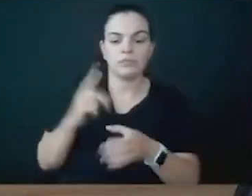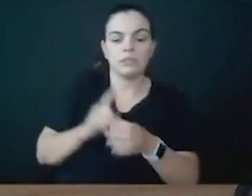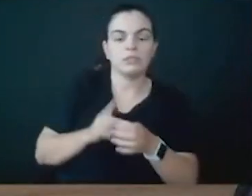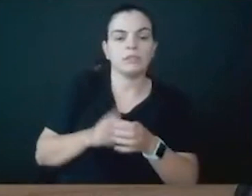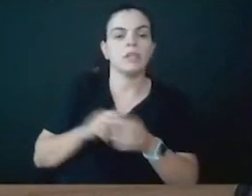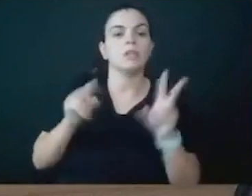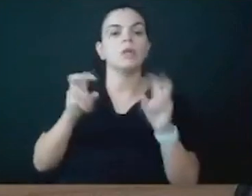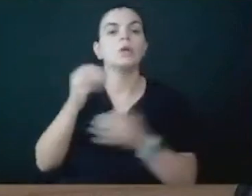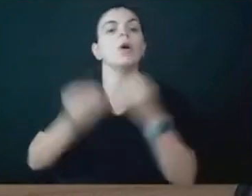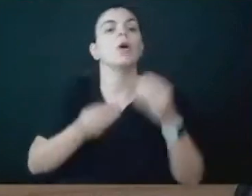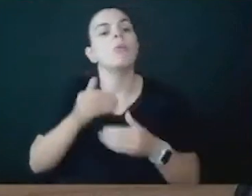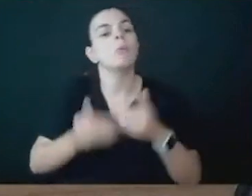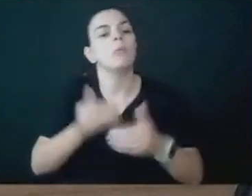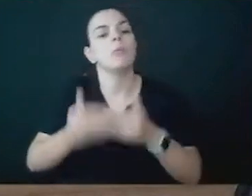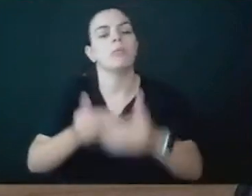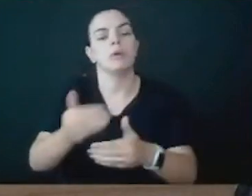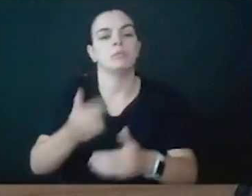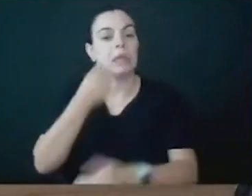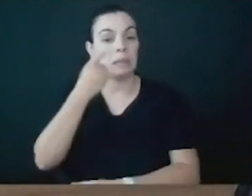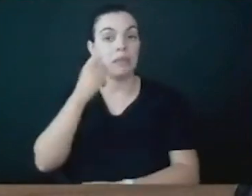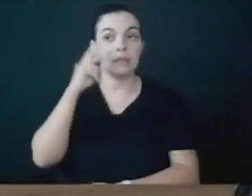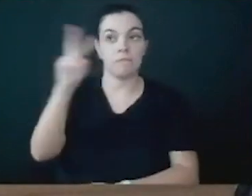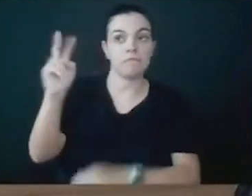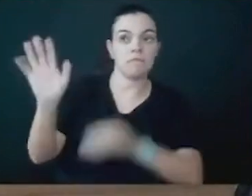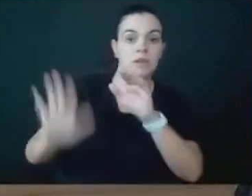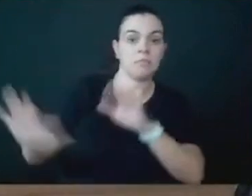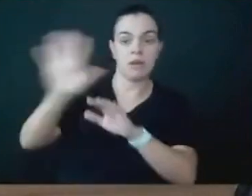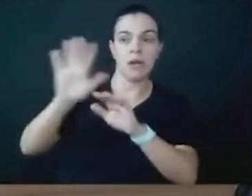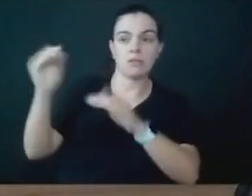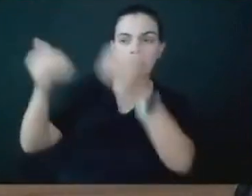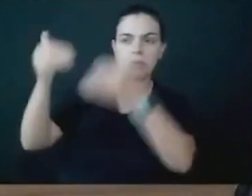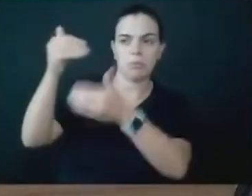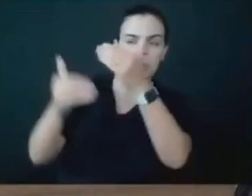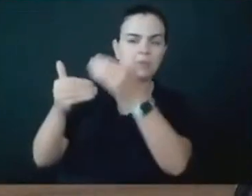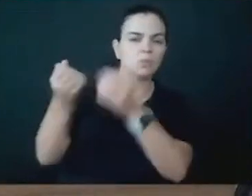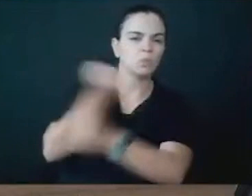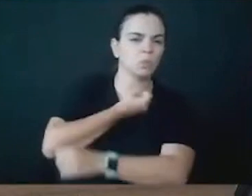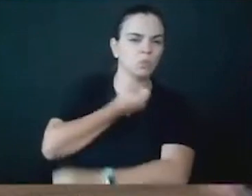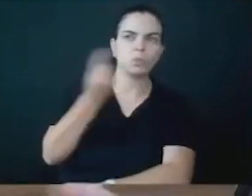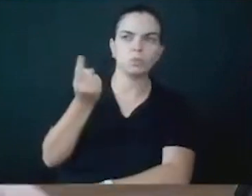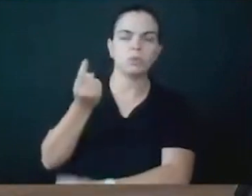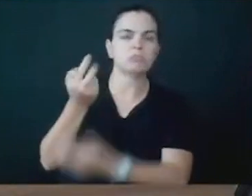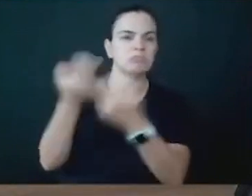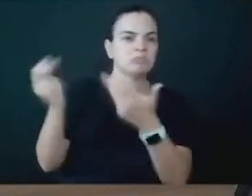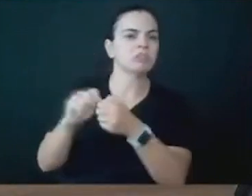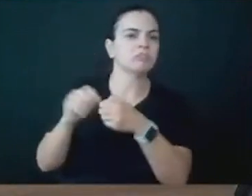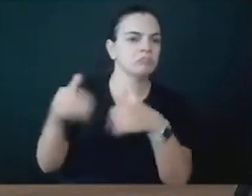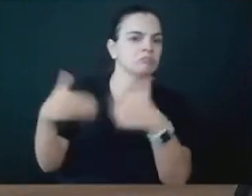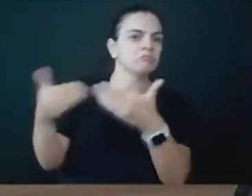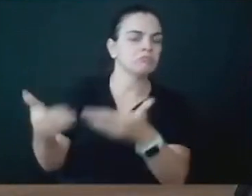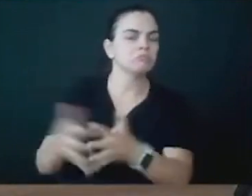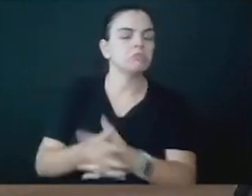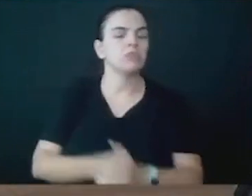É muito interessante vermos os números de tudo aquilo que está sendo realizado. E eu tenho uma, não sei se você teria essa resposta também, Adriana